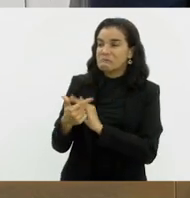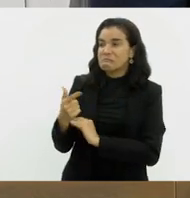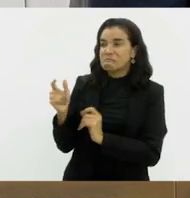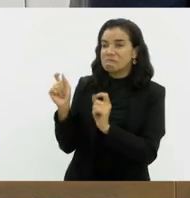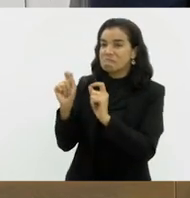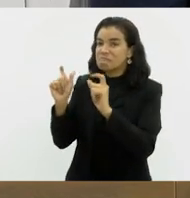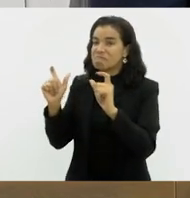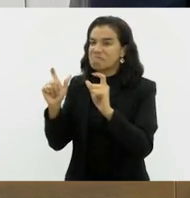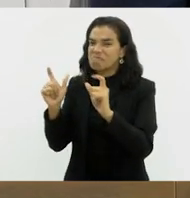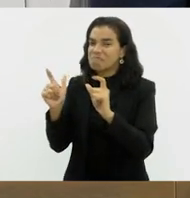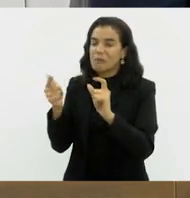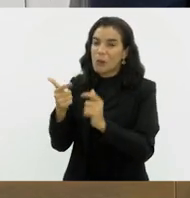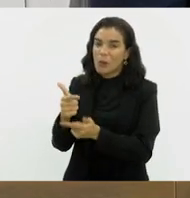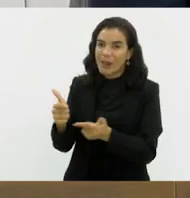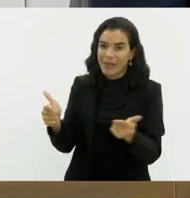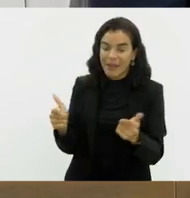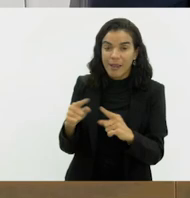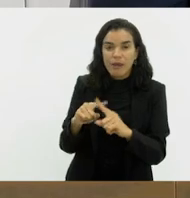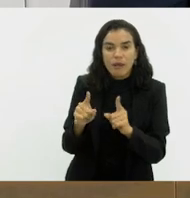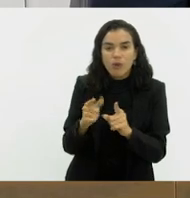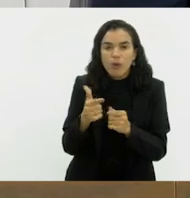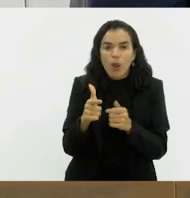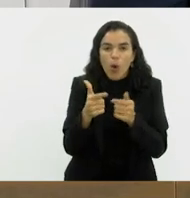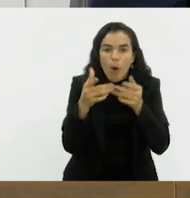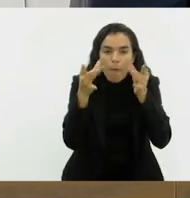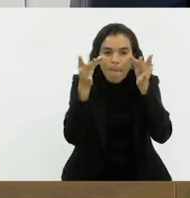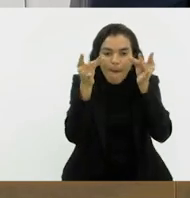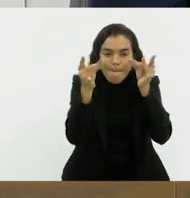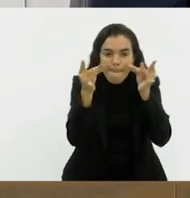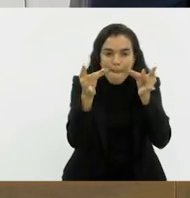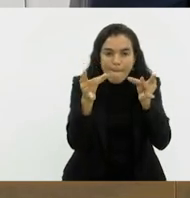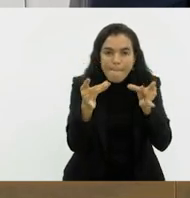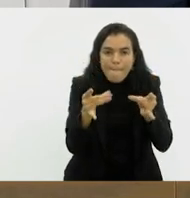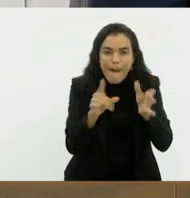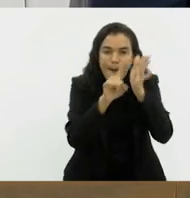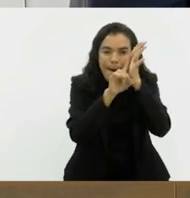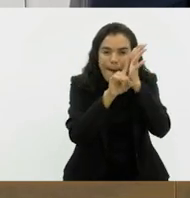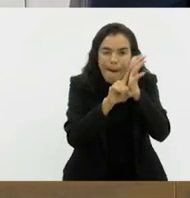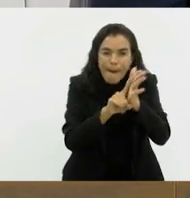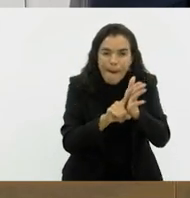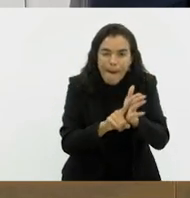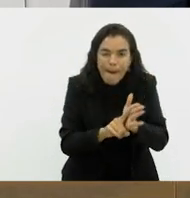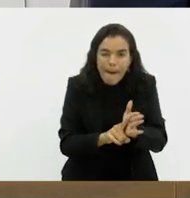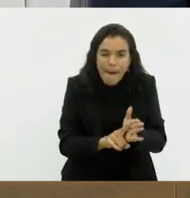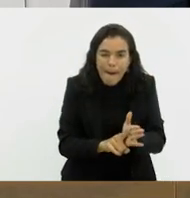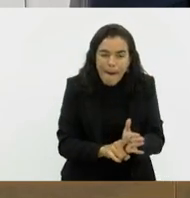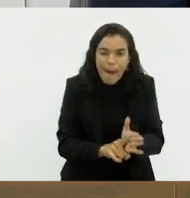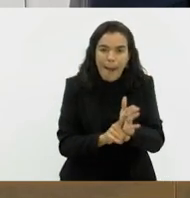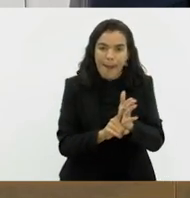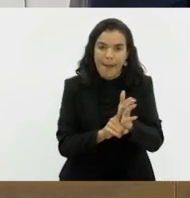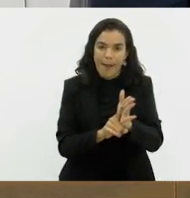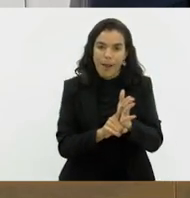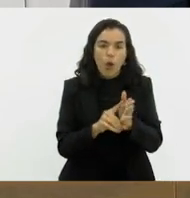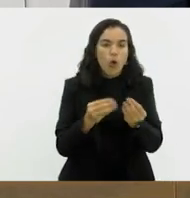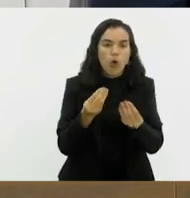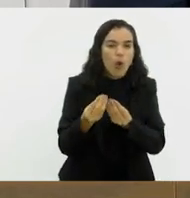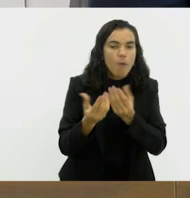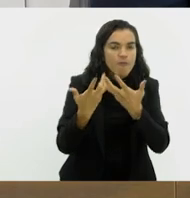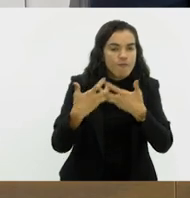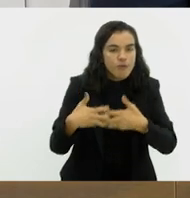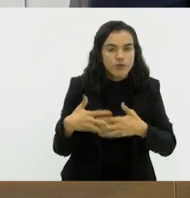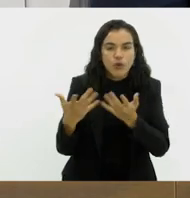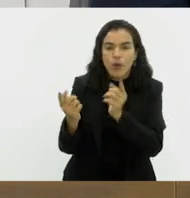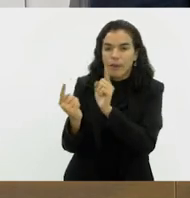atenção. Não há como fazer uma análise da produção, do perfil do atendimento